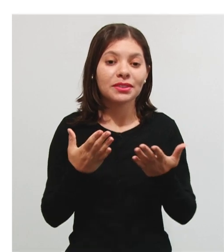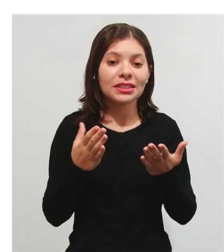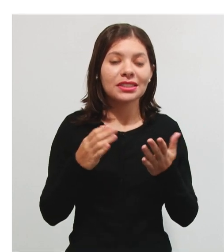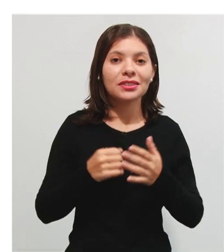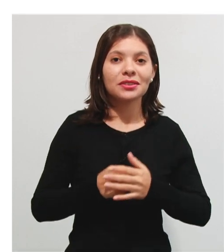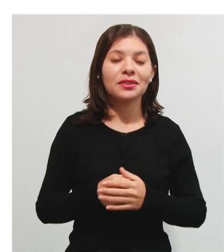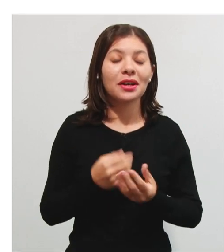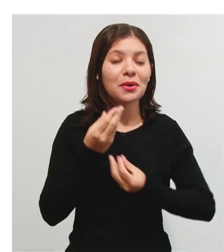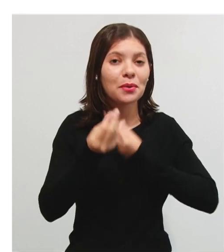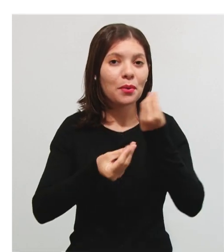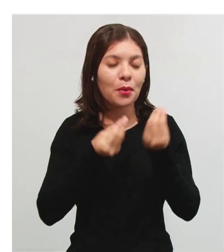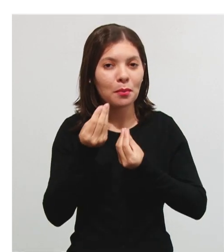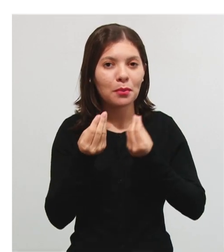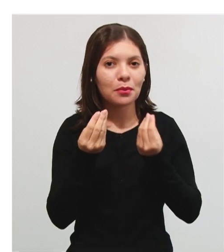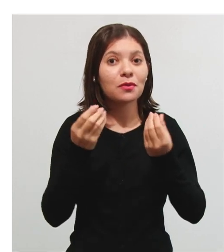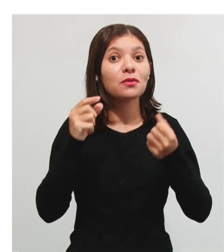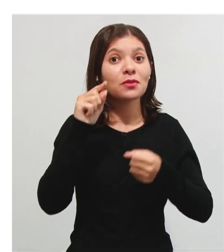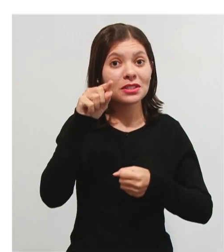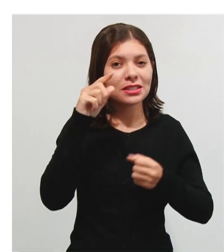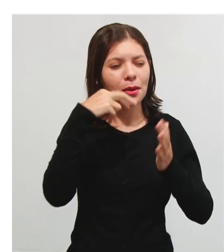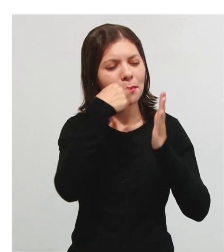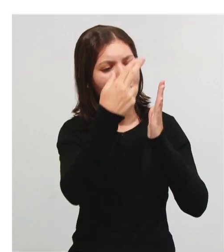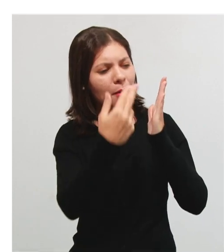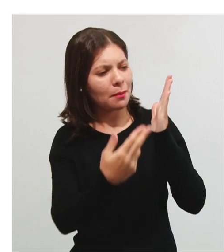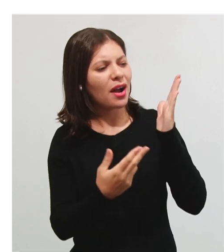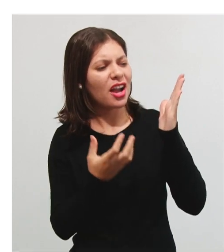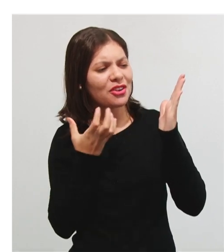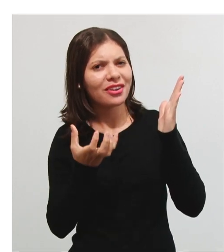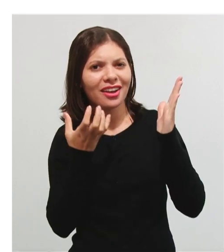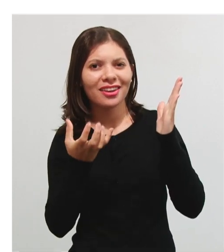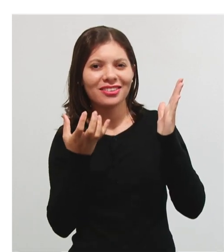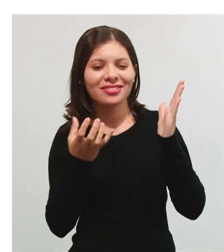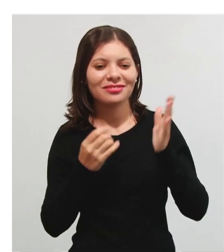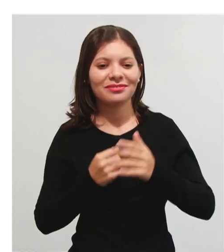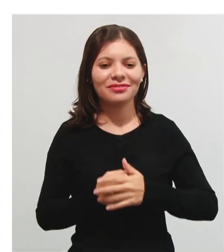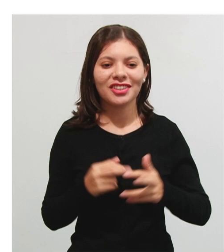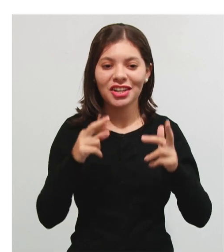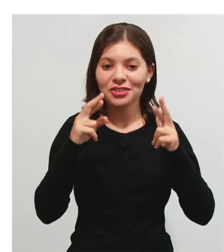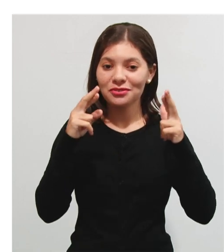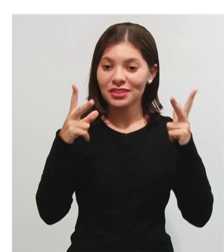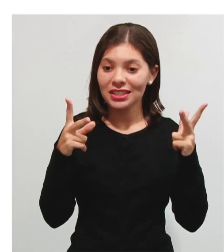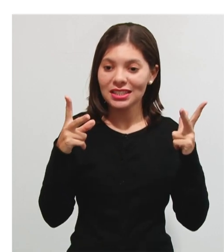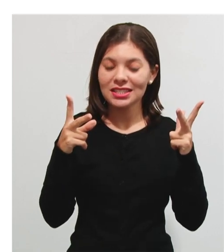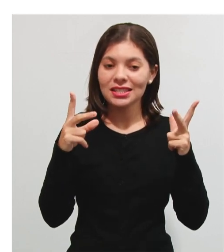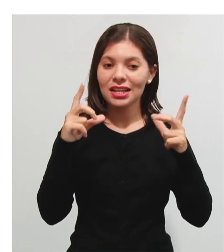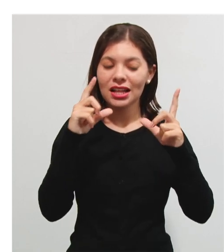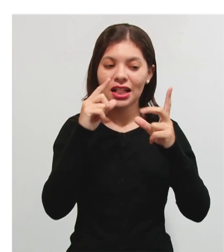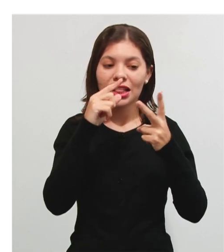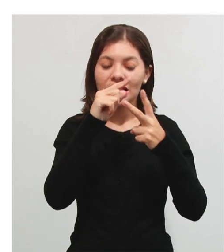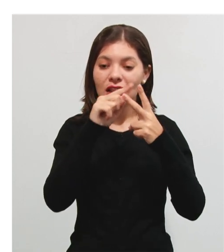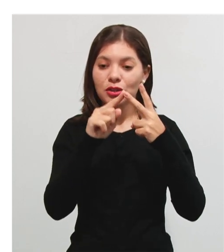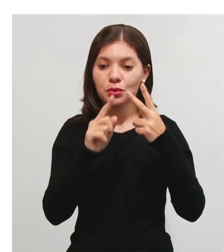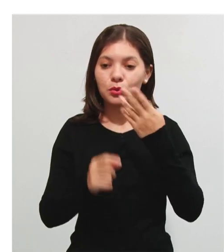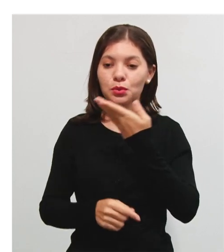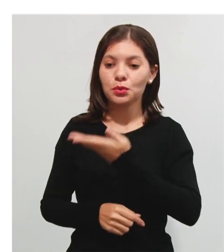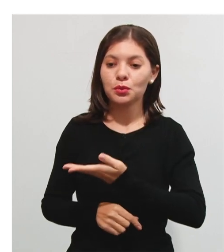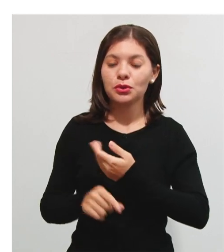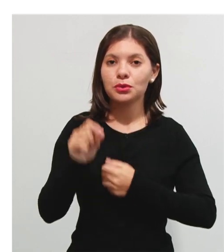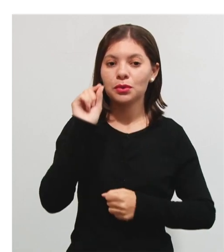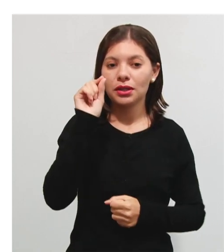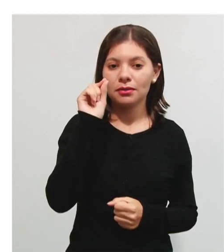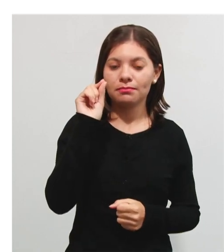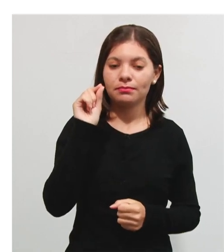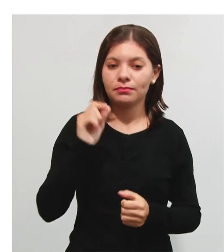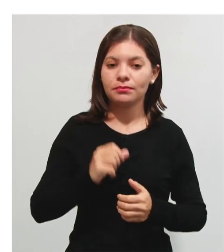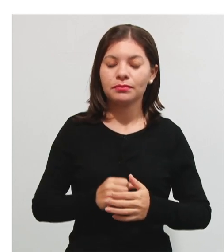são realizadas por encomenda, você desenha ela. A diferença entre a produção em série, geralmente a produção em série ela tem um custo